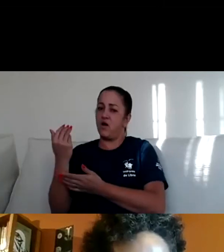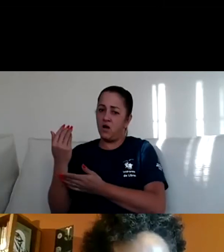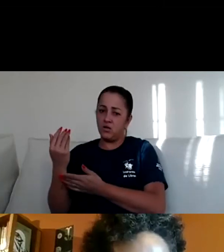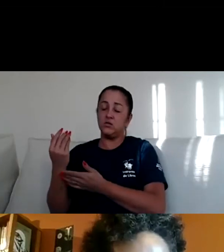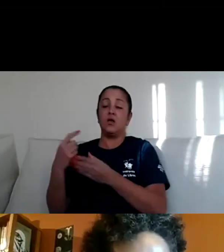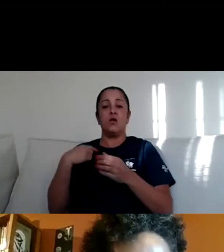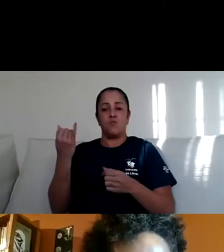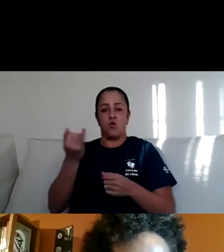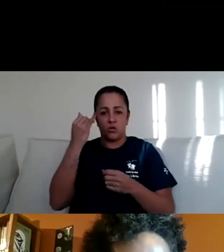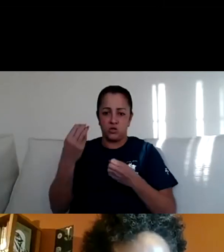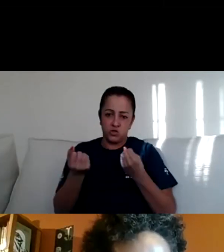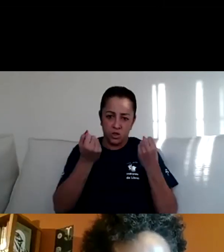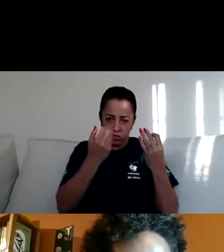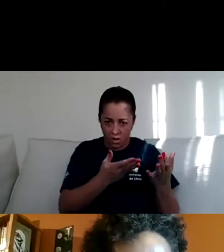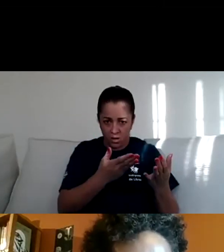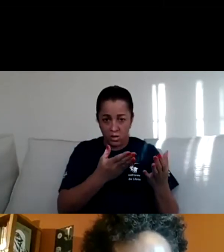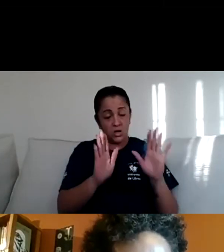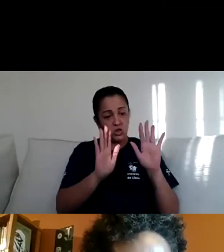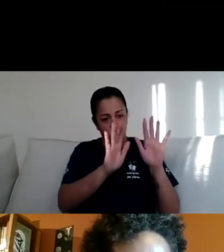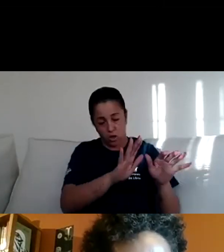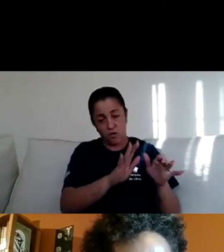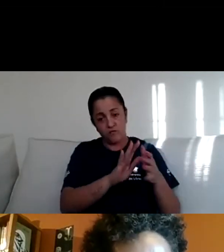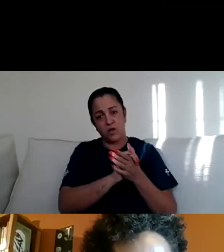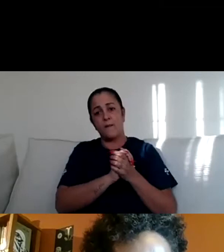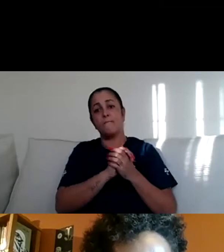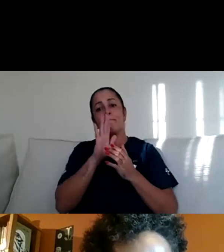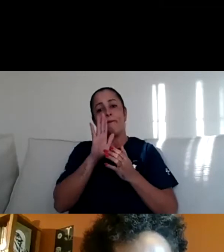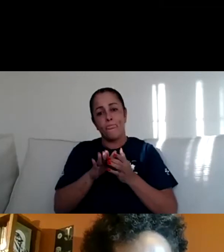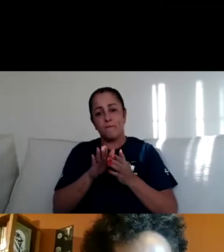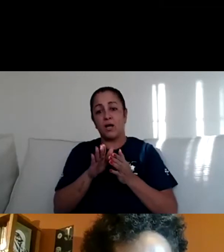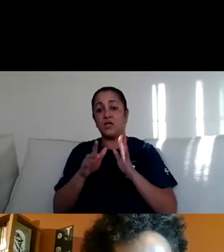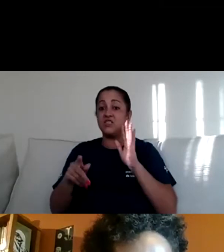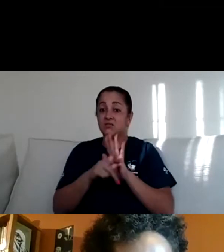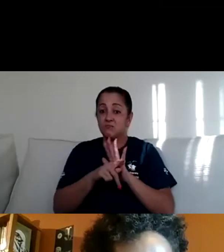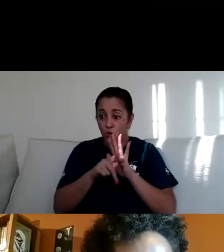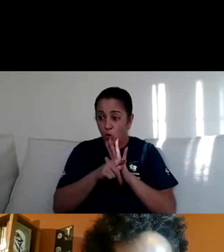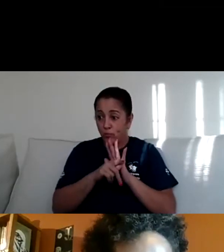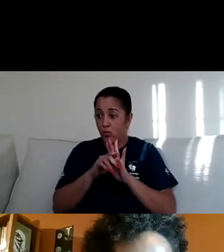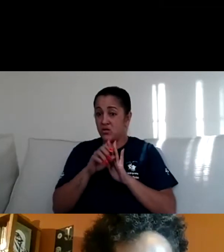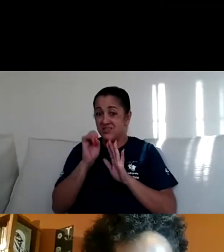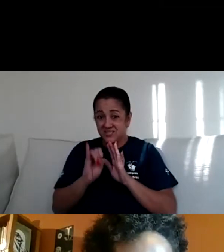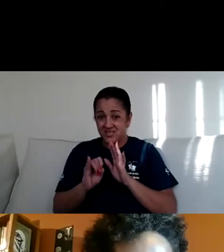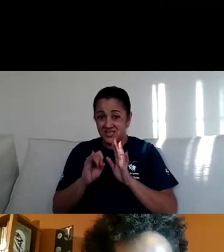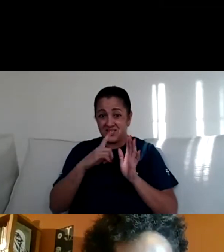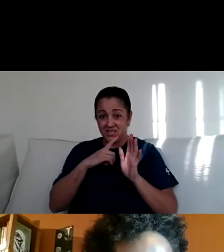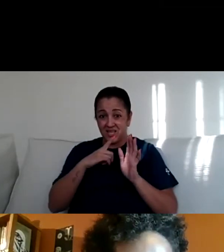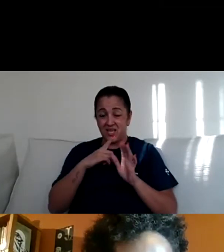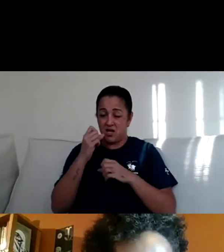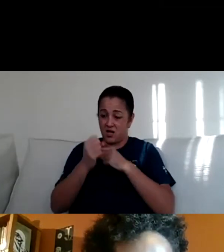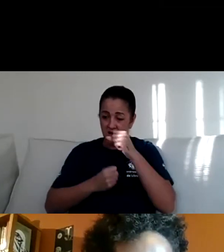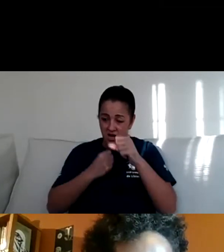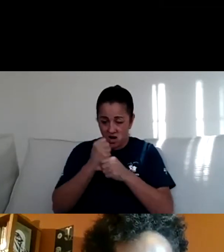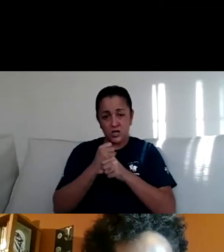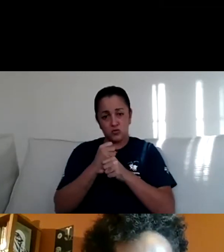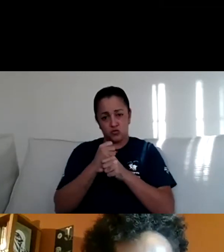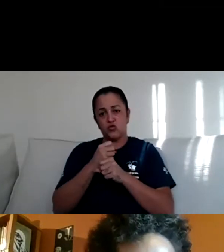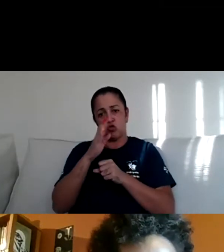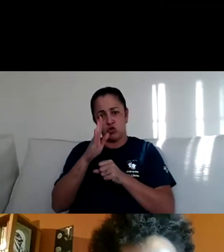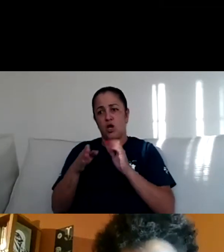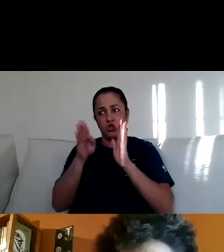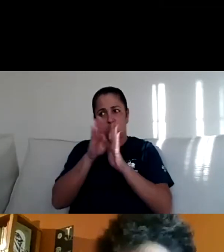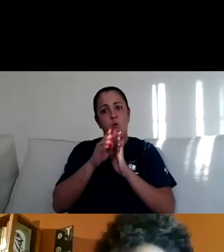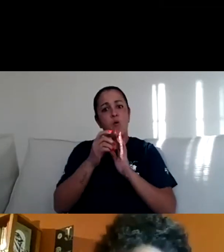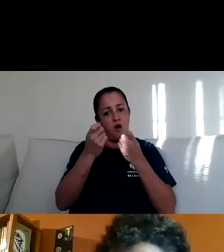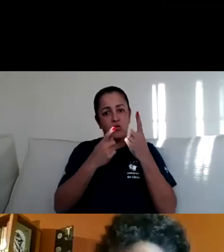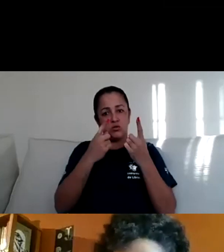importante ter na biblioteca. Mas quando veio, e esse ano chegou nas bibliotecas públicas, e